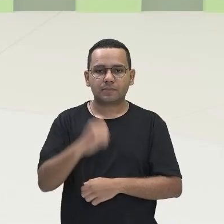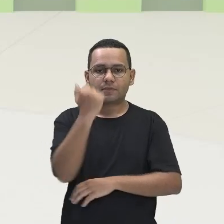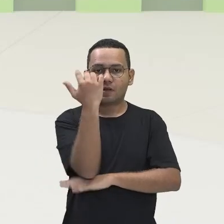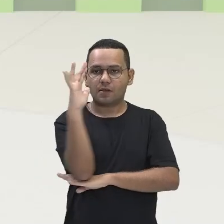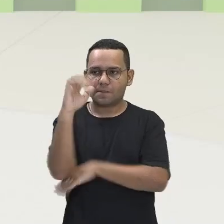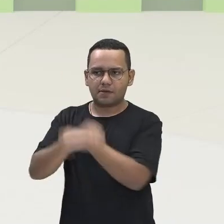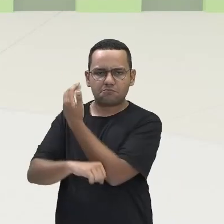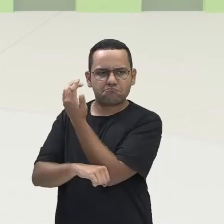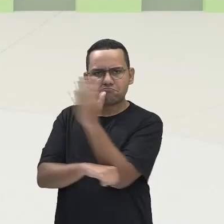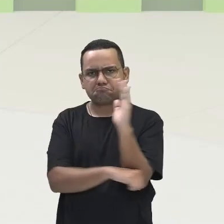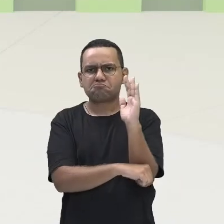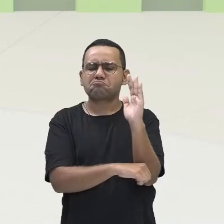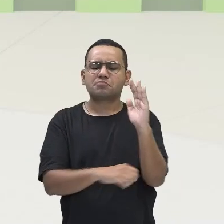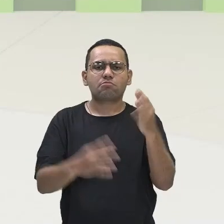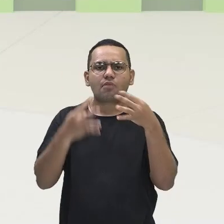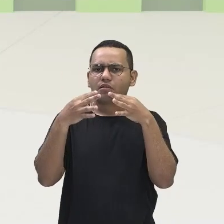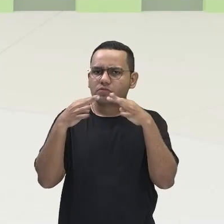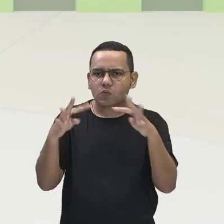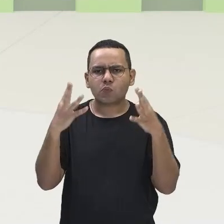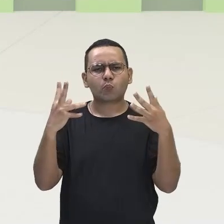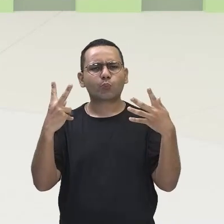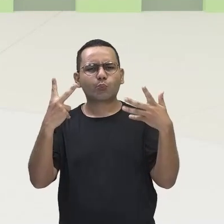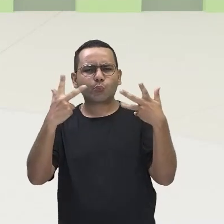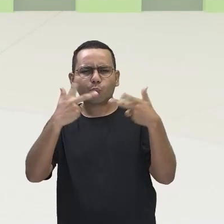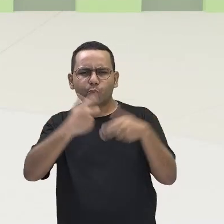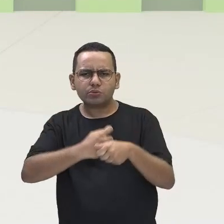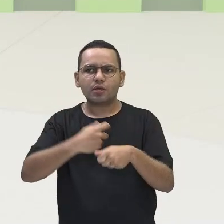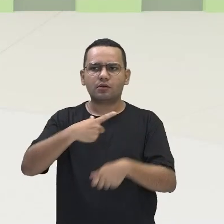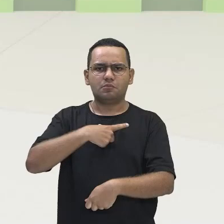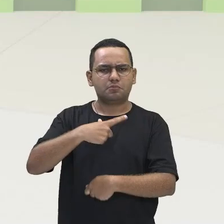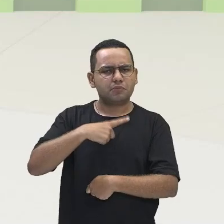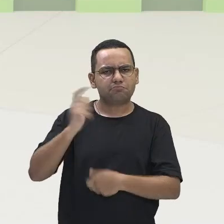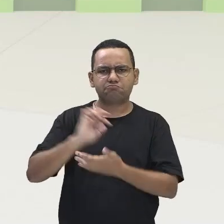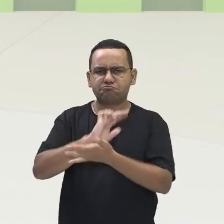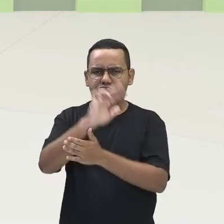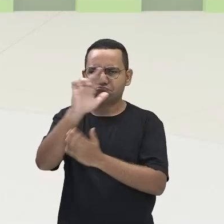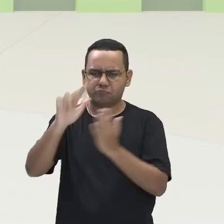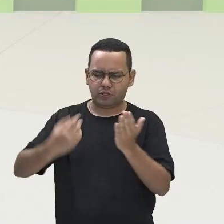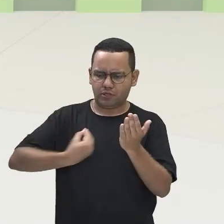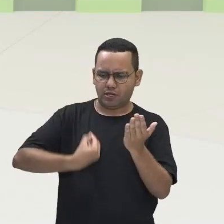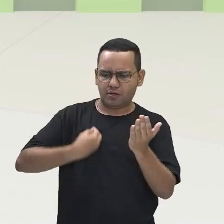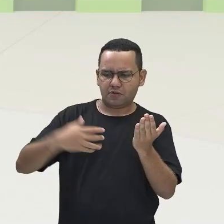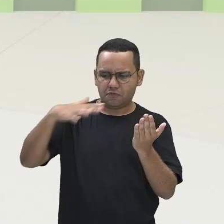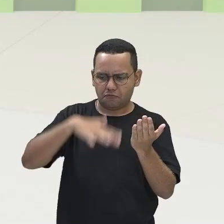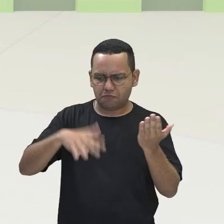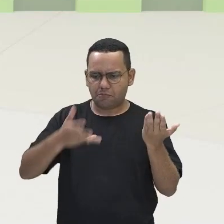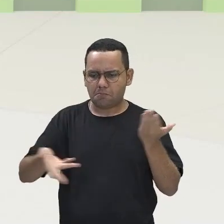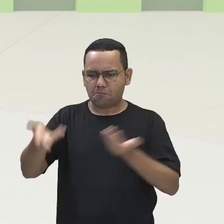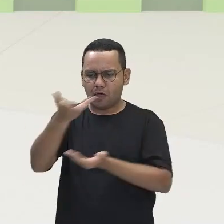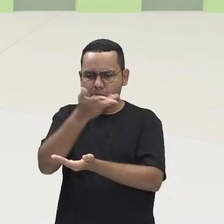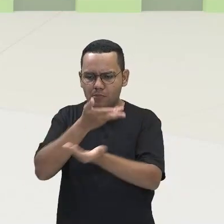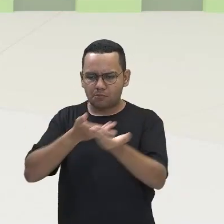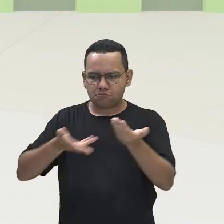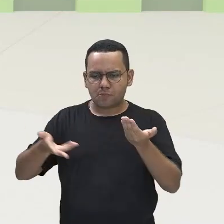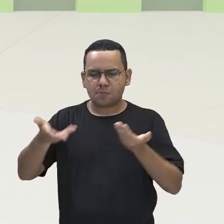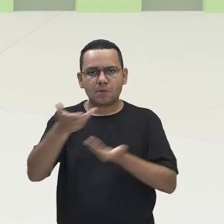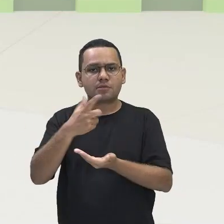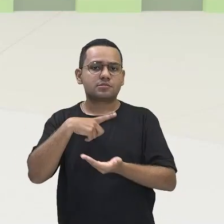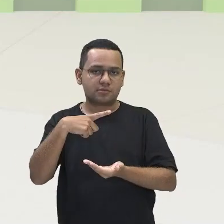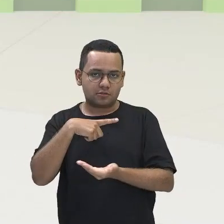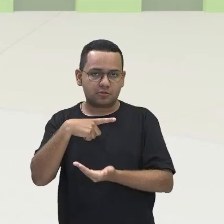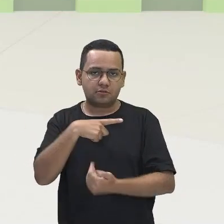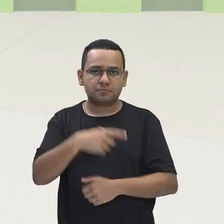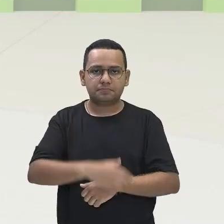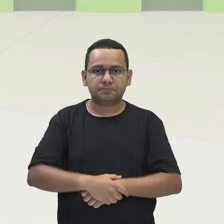estava um ambiente natural, com todos os seres vivos participando das interações